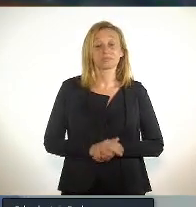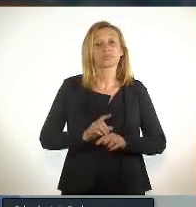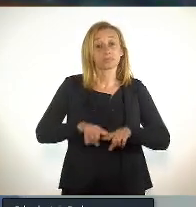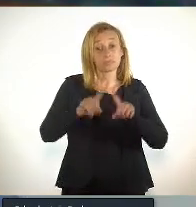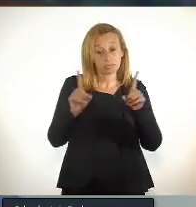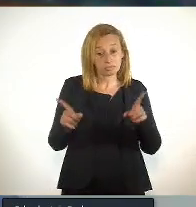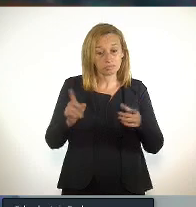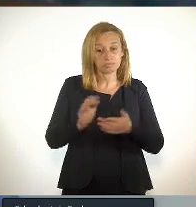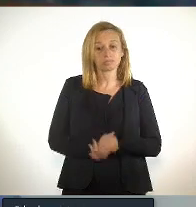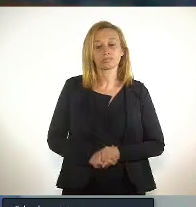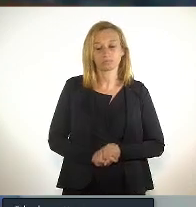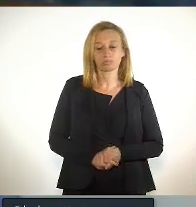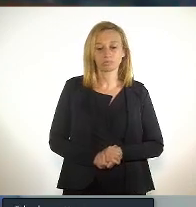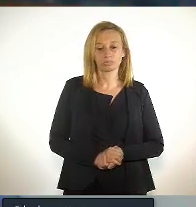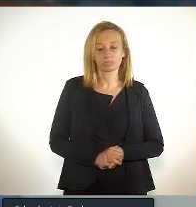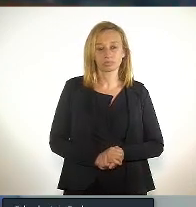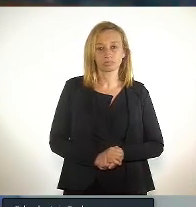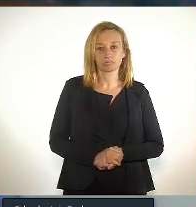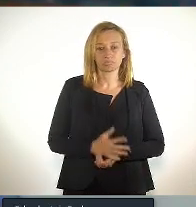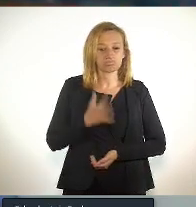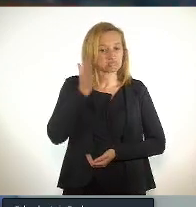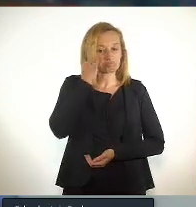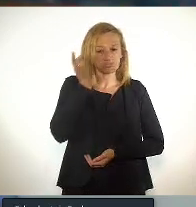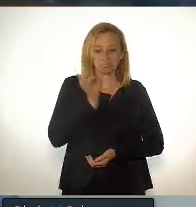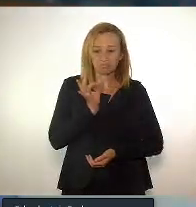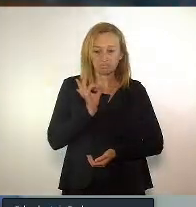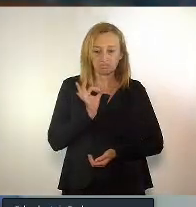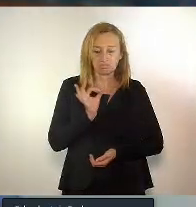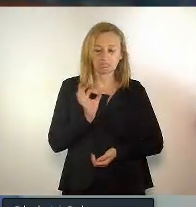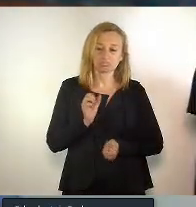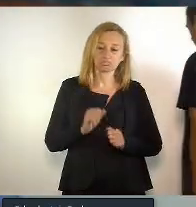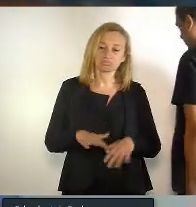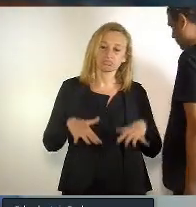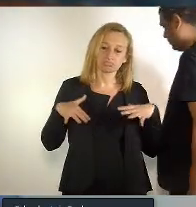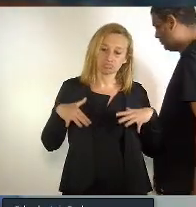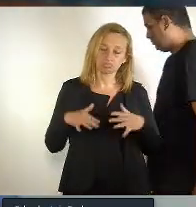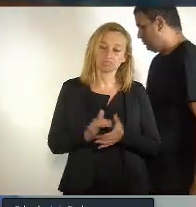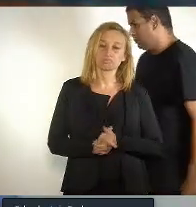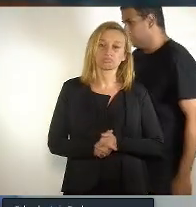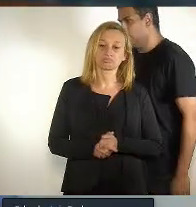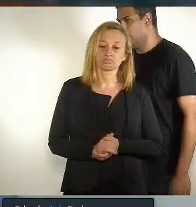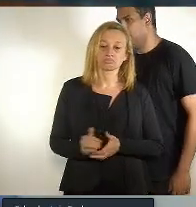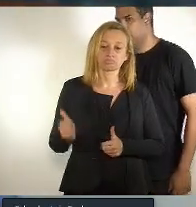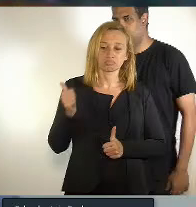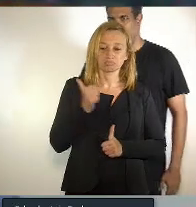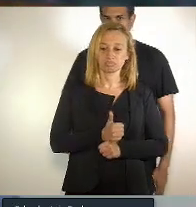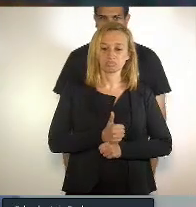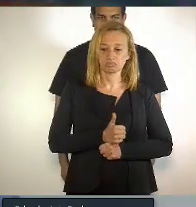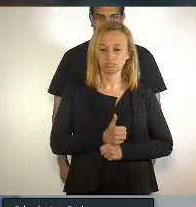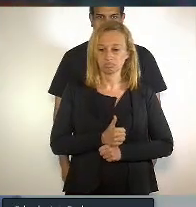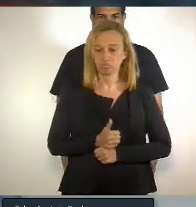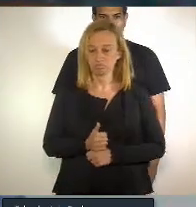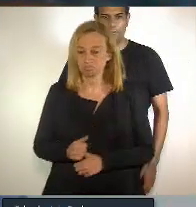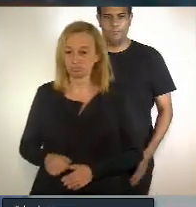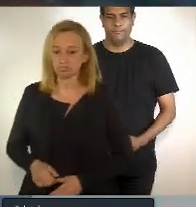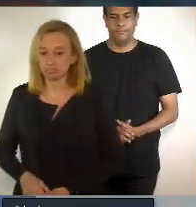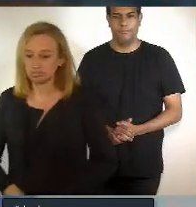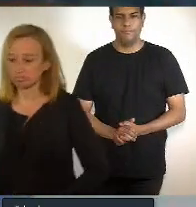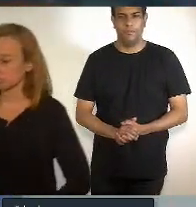Mas eu não sei se ainda está aqui no plenário, o deputado